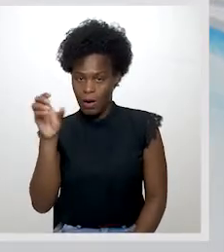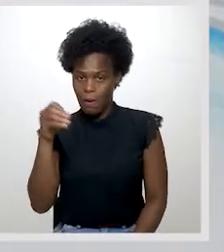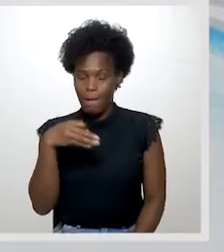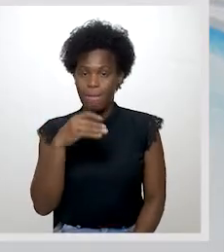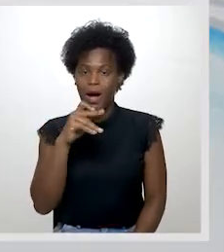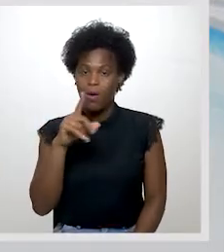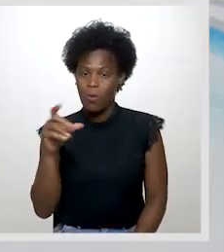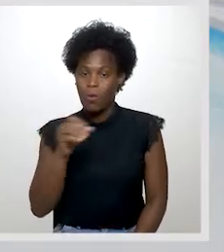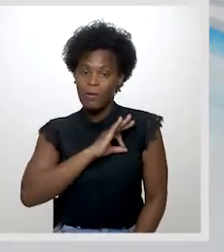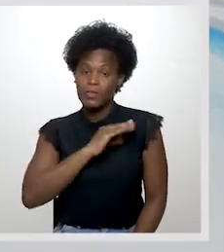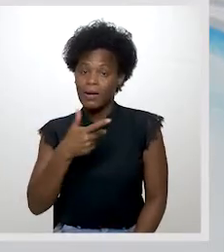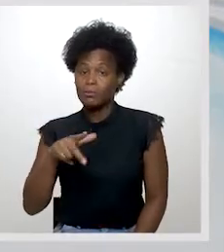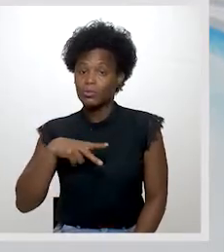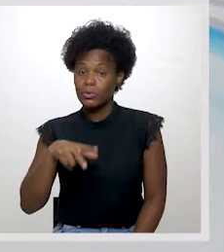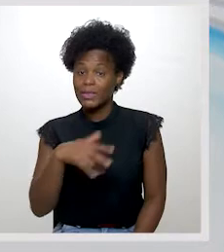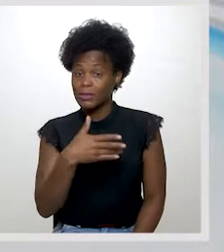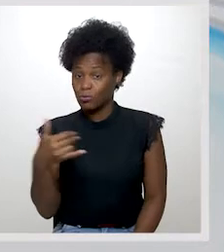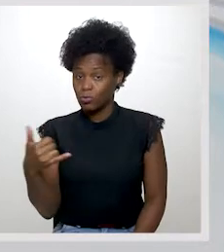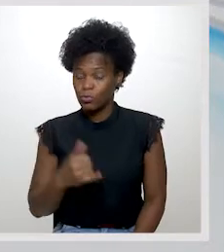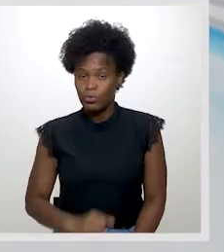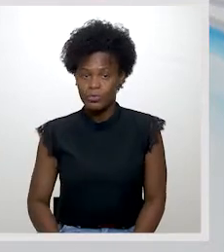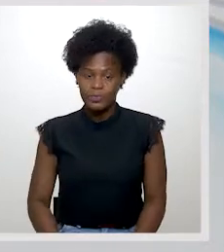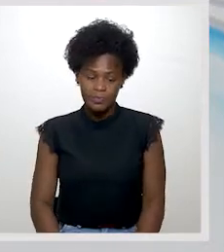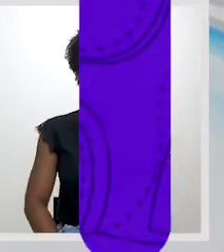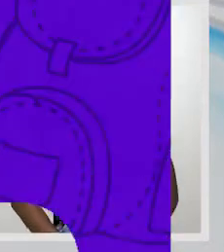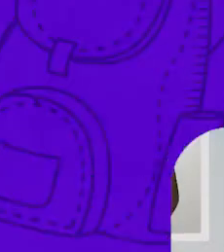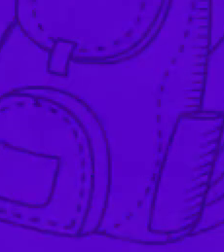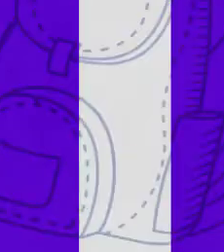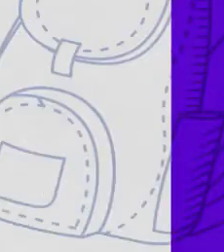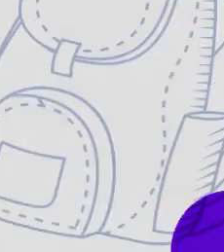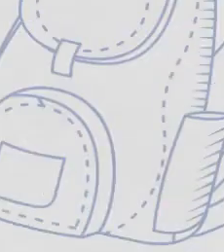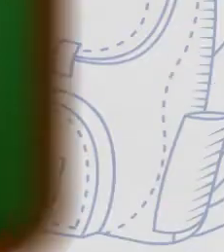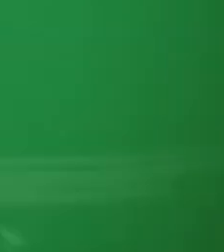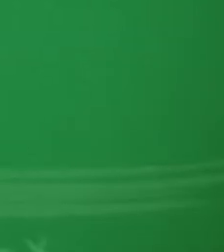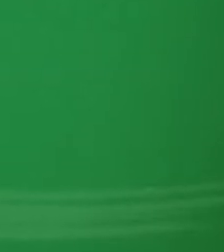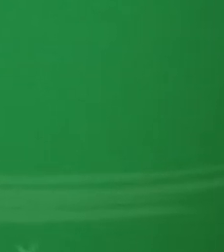Oliveira, professor de língua portuguesa do 12º ano.